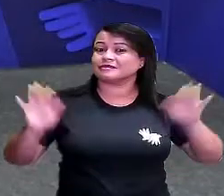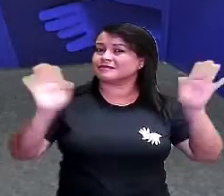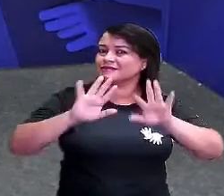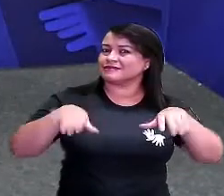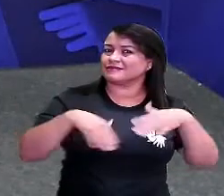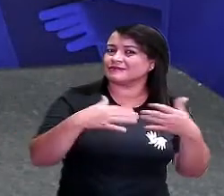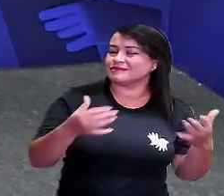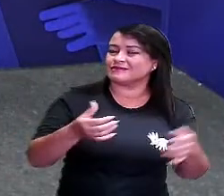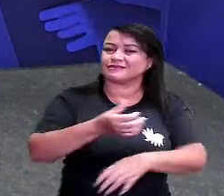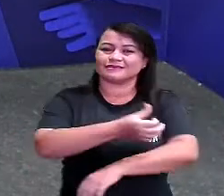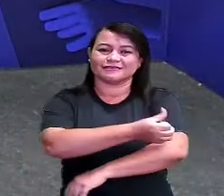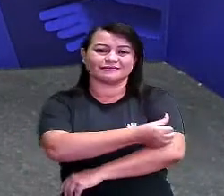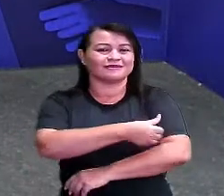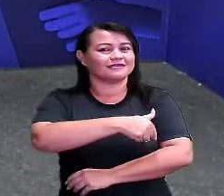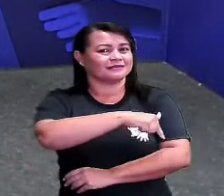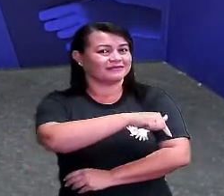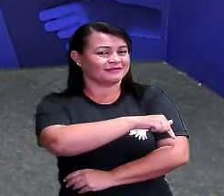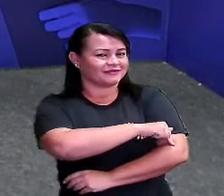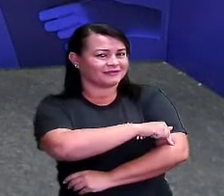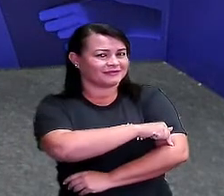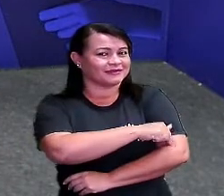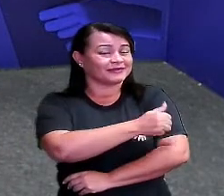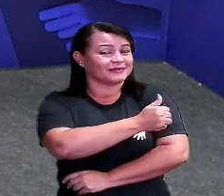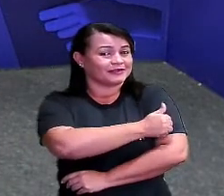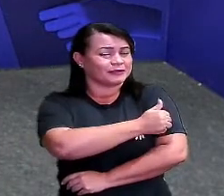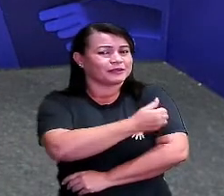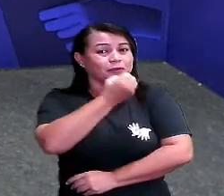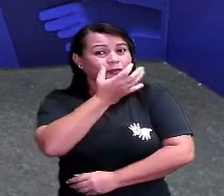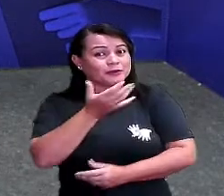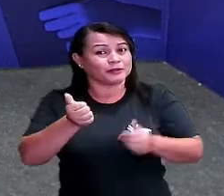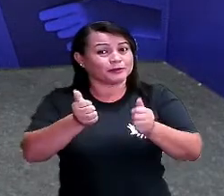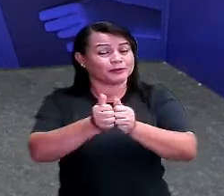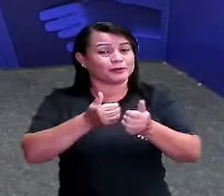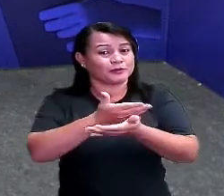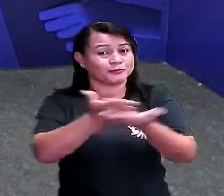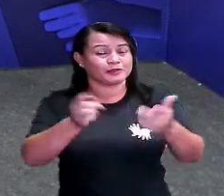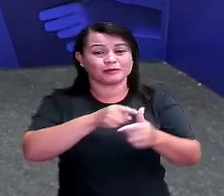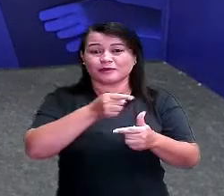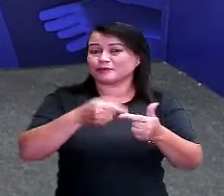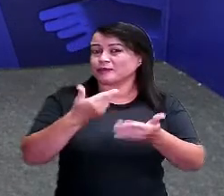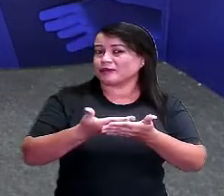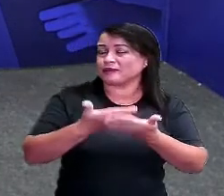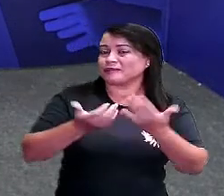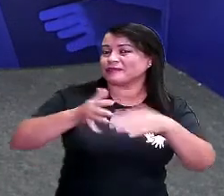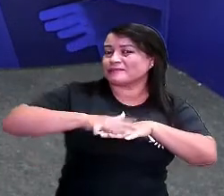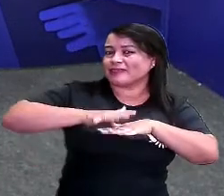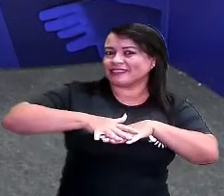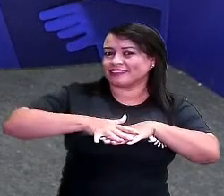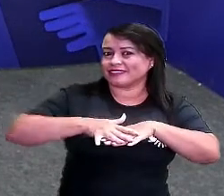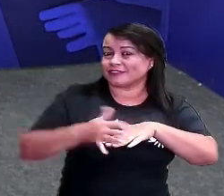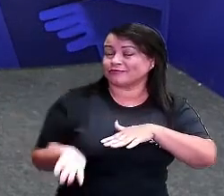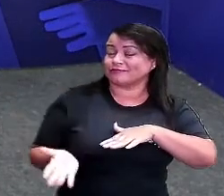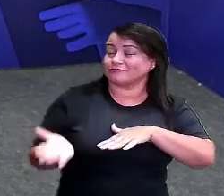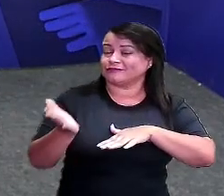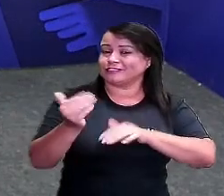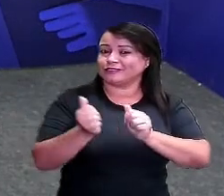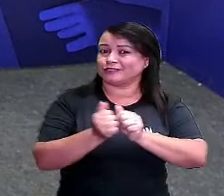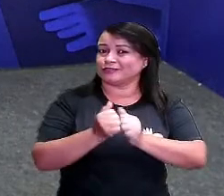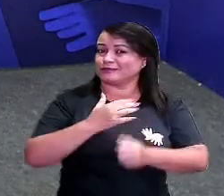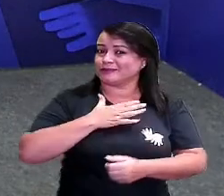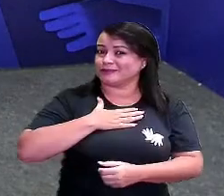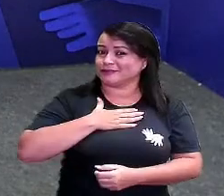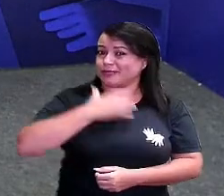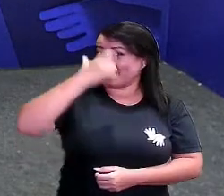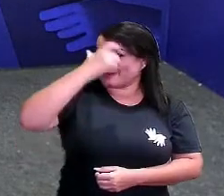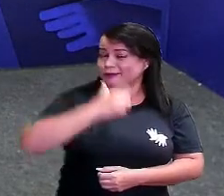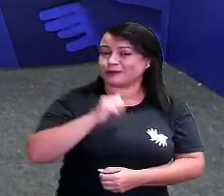Olá, turma do 6º e 7º ano. Que bom estar aqui com vocês para mais uma aula de matemática. Então, vem